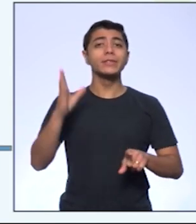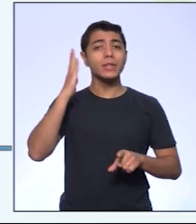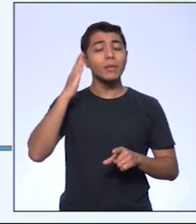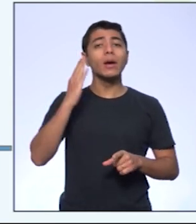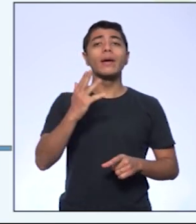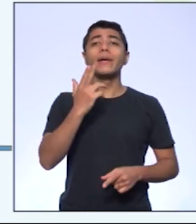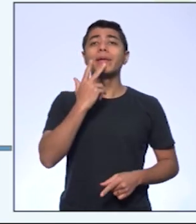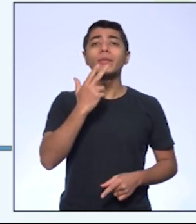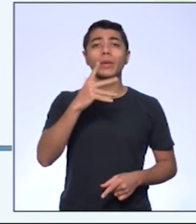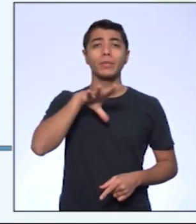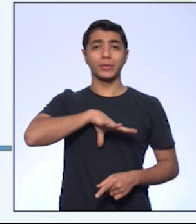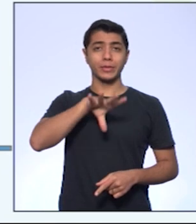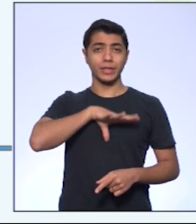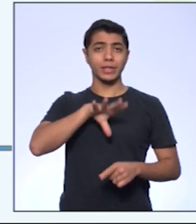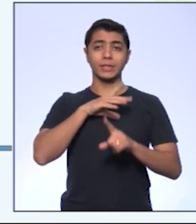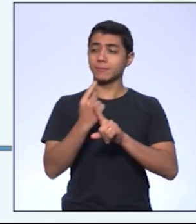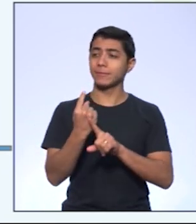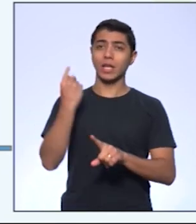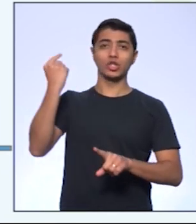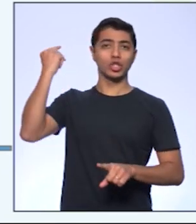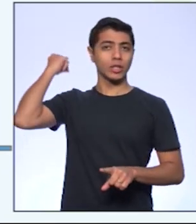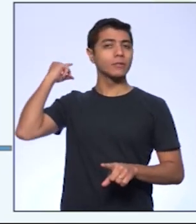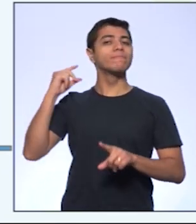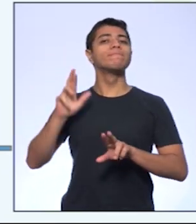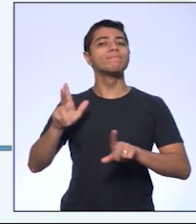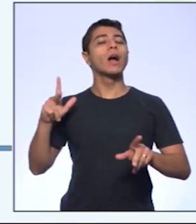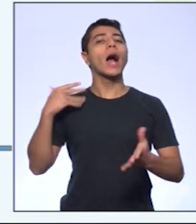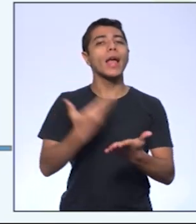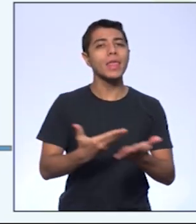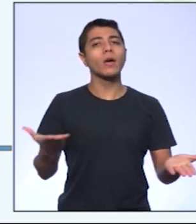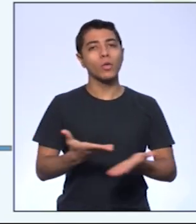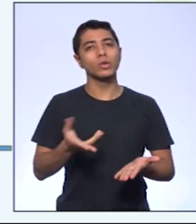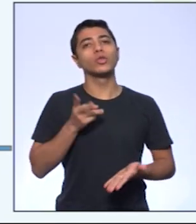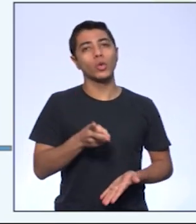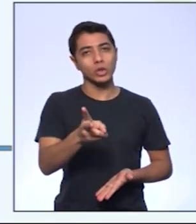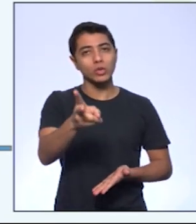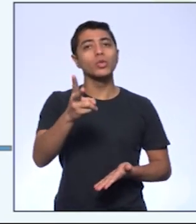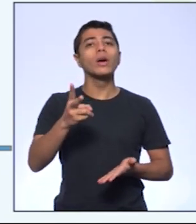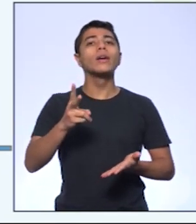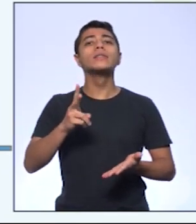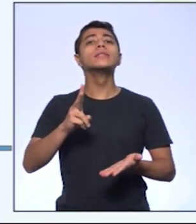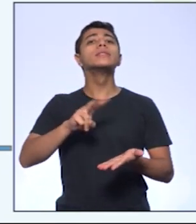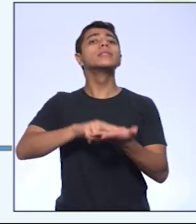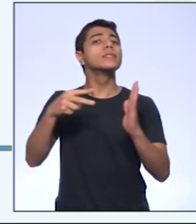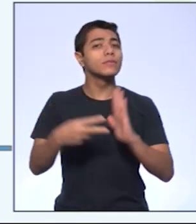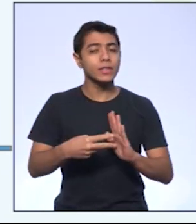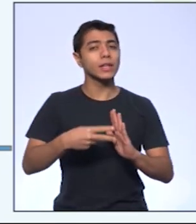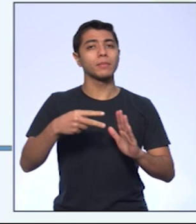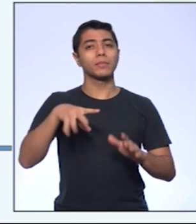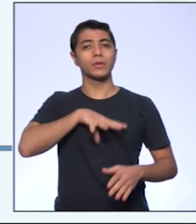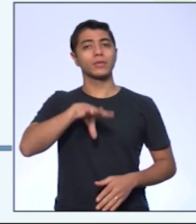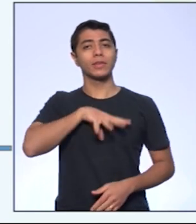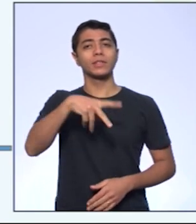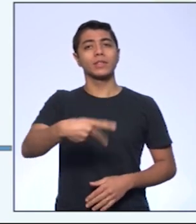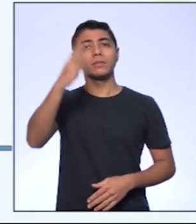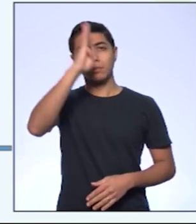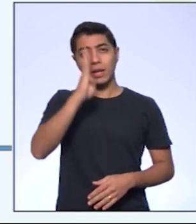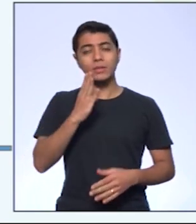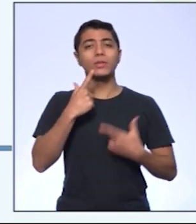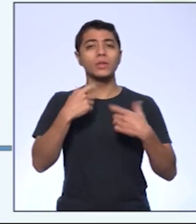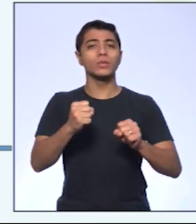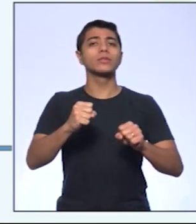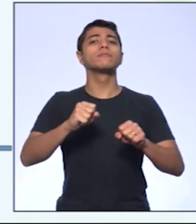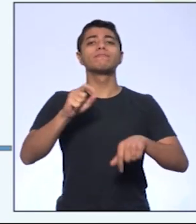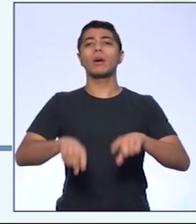a existir, manifestando-se nas variantes linguísticas do português atual no Brasil. Ou convergem em relação